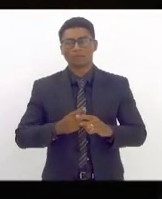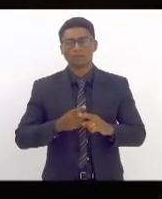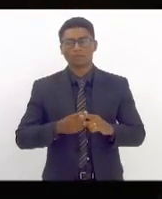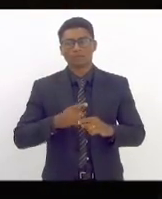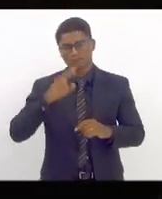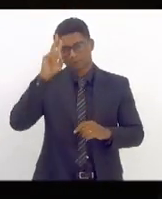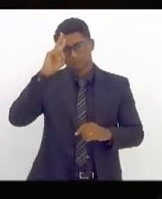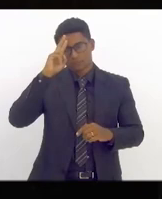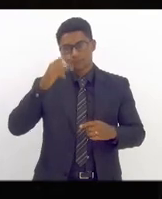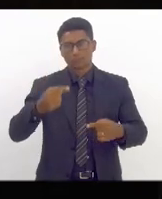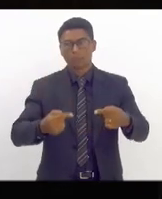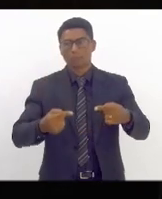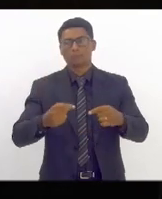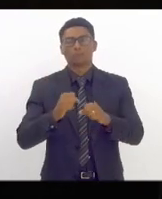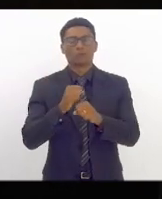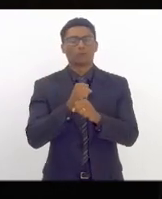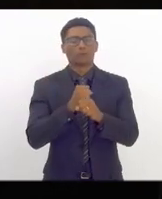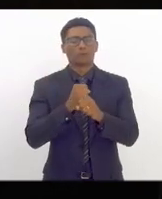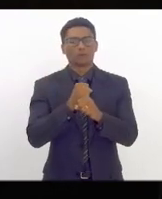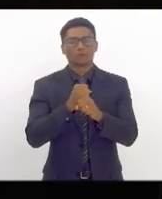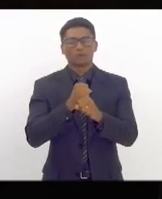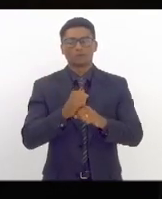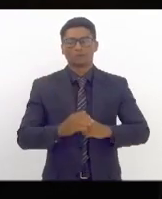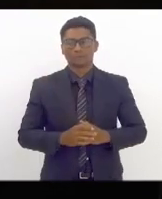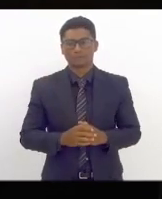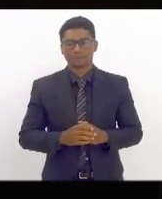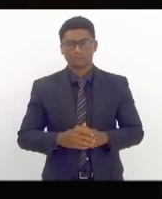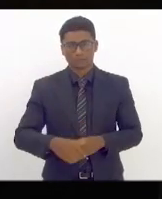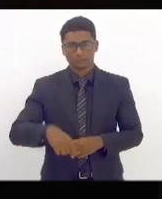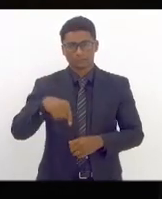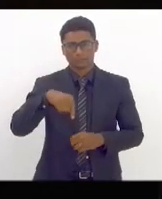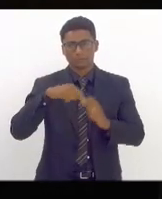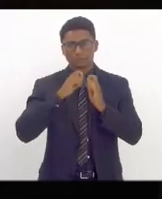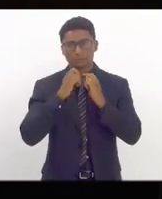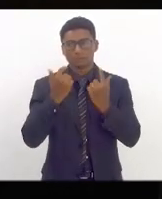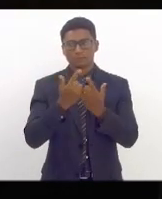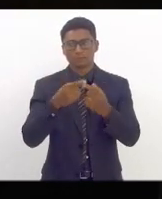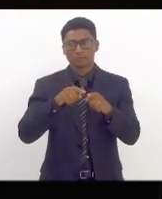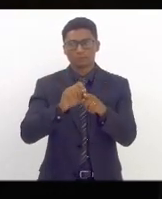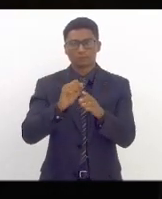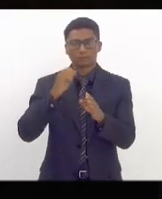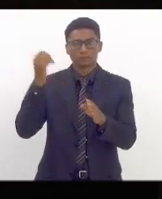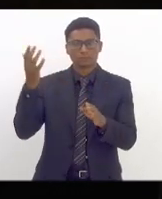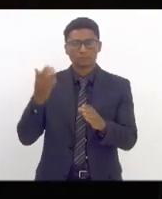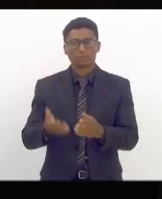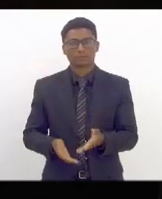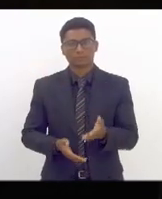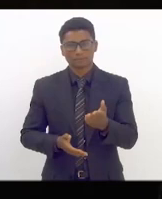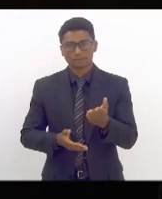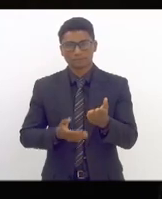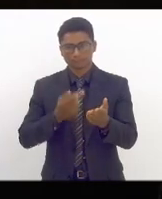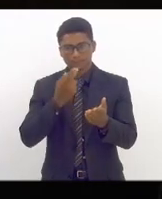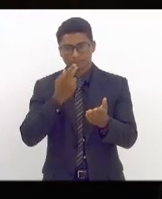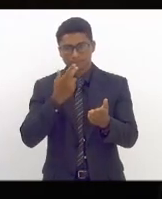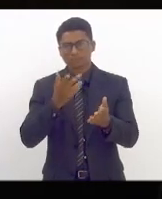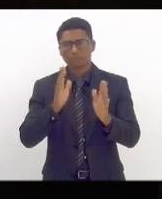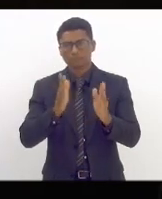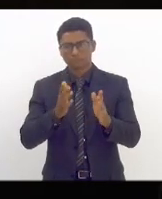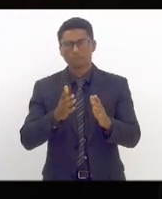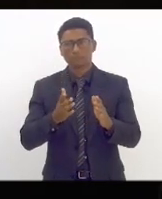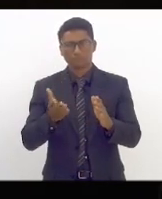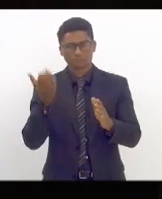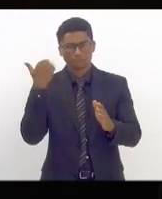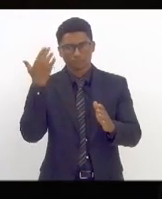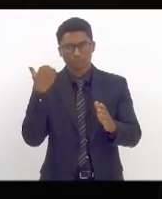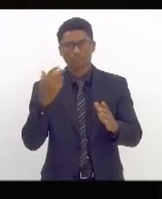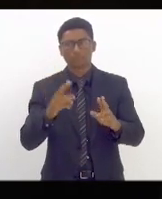trajetória política de muitos anos não só dentro da lerde mas também fora dele o colega aqui revelou que já teve outros encontros